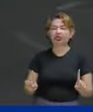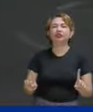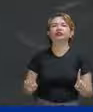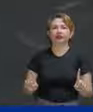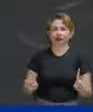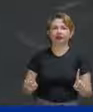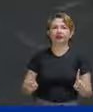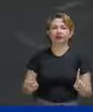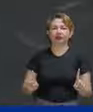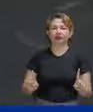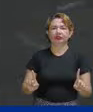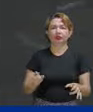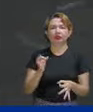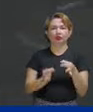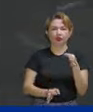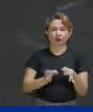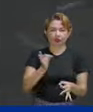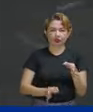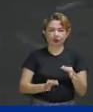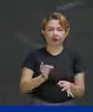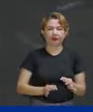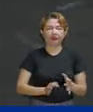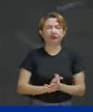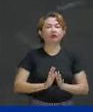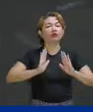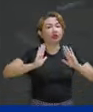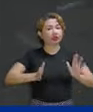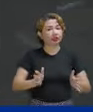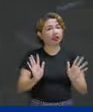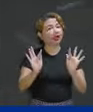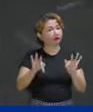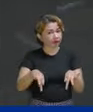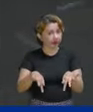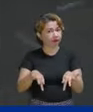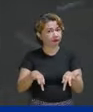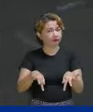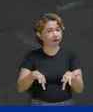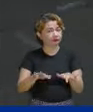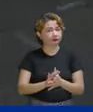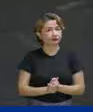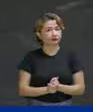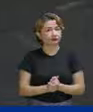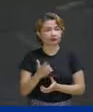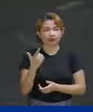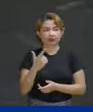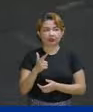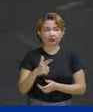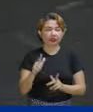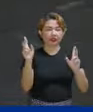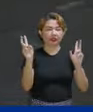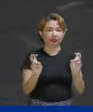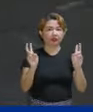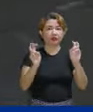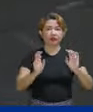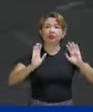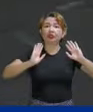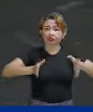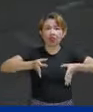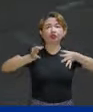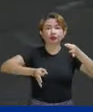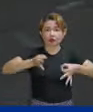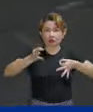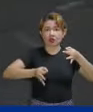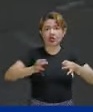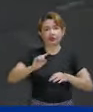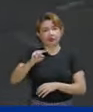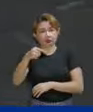direito. Imagem ampla do o plenário. julgamento, doutor, já foi concluído. Não há matéria, a matéria já está julgada.